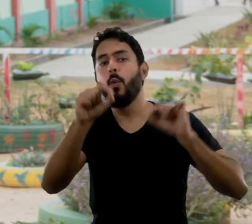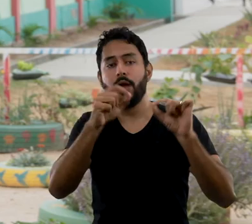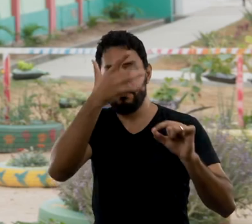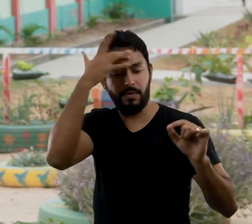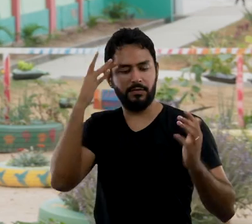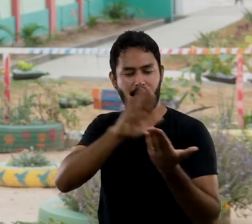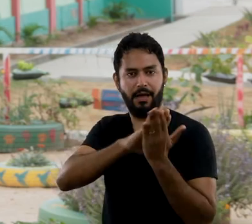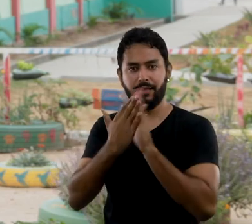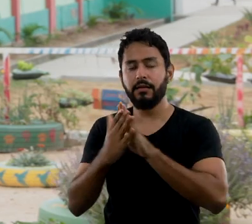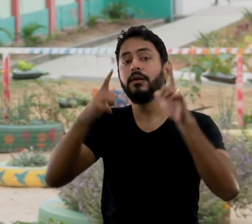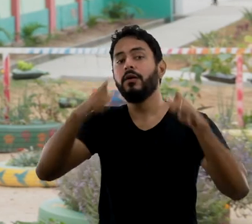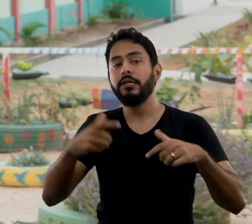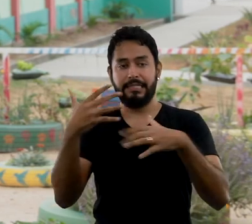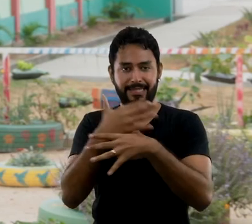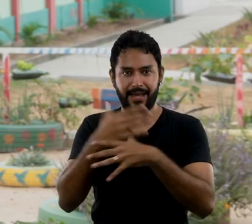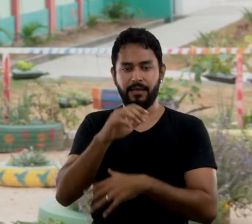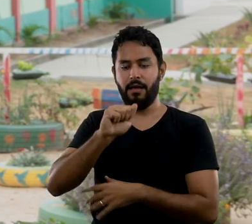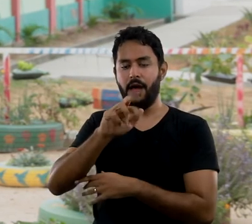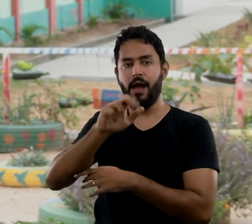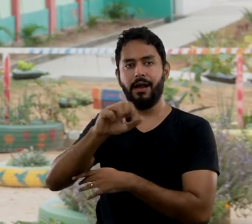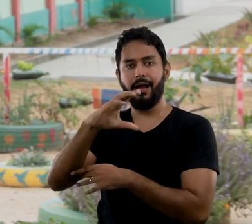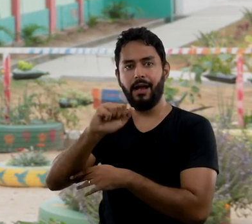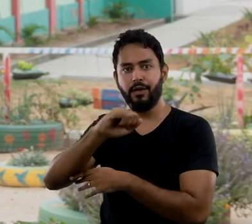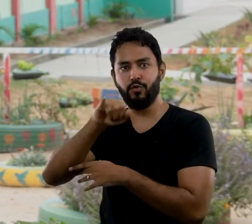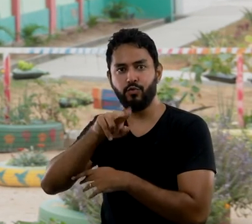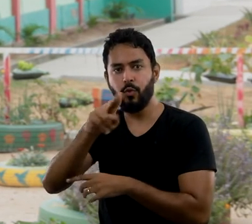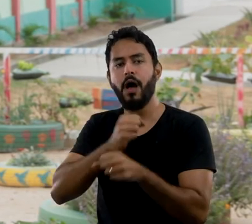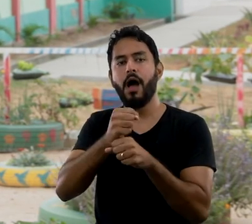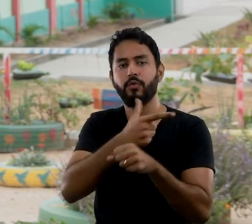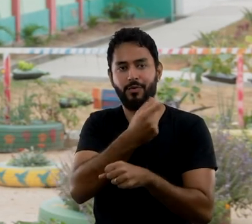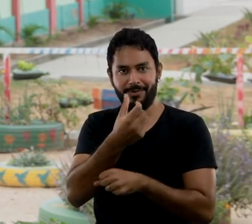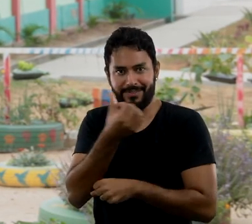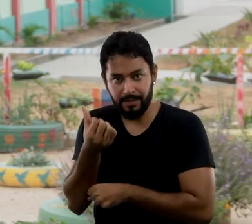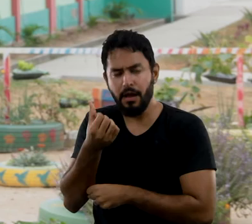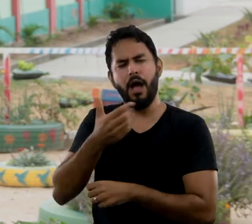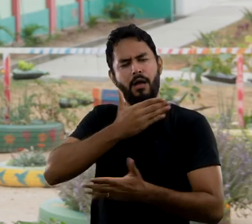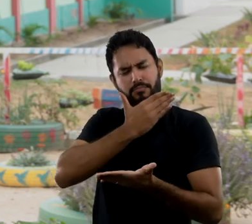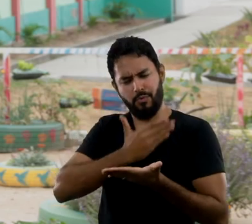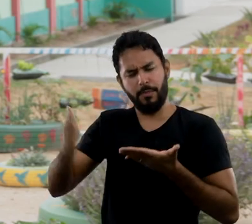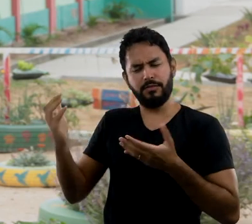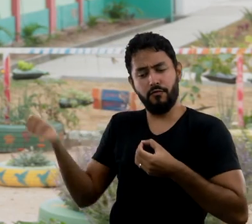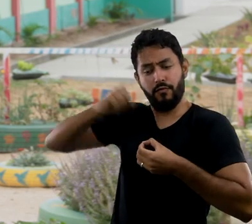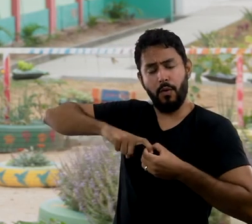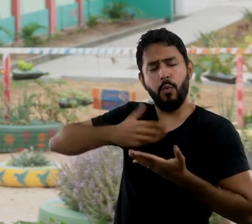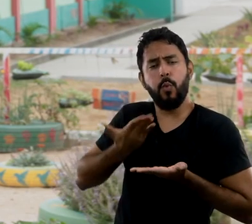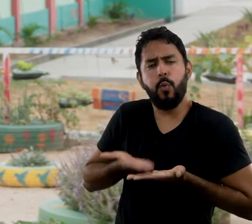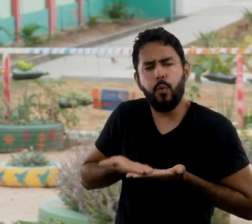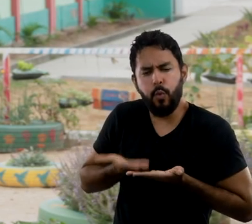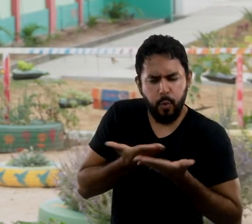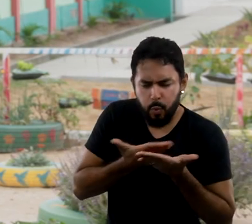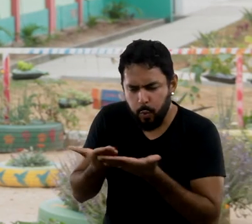aracaju no ano de 2006 foi quando eu comecei a querer voltar a estudar e ver que ainda tinha